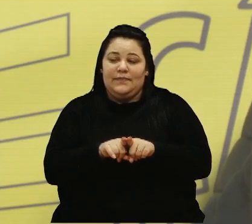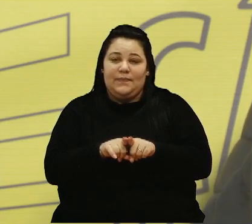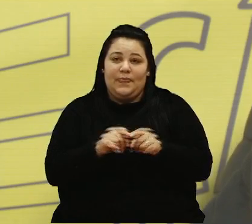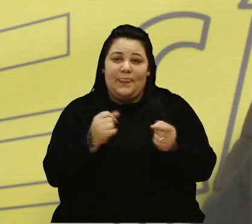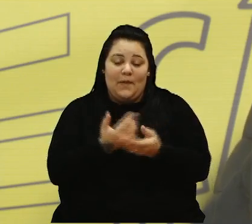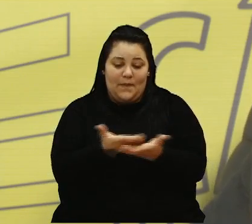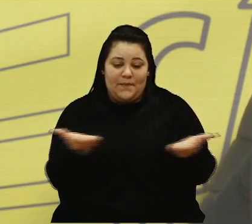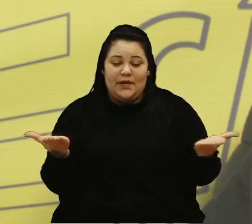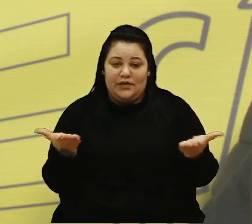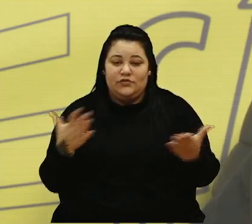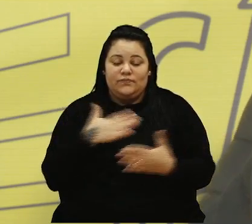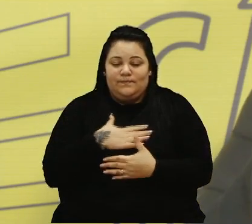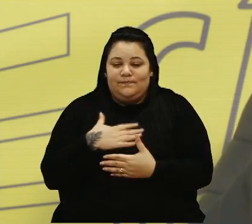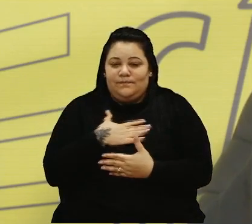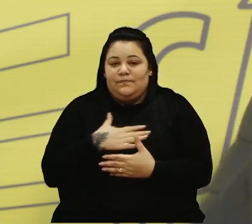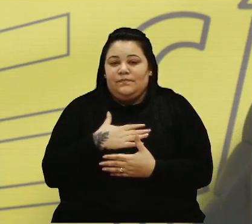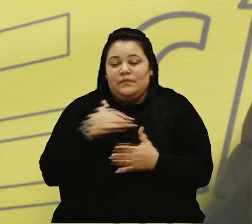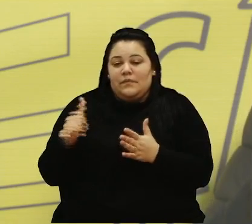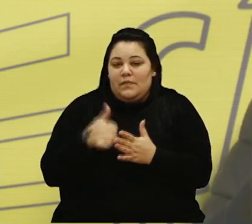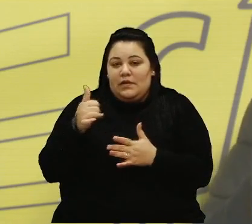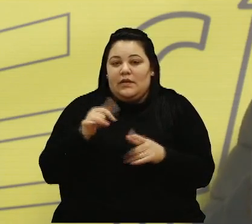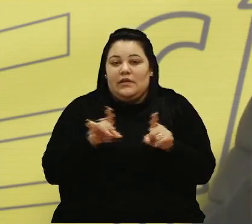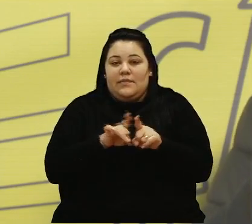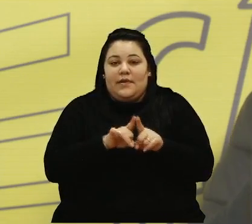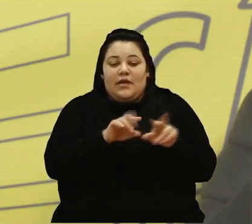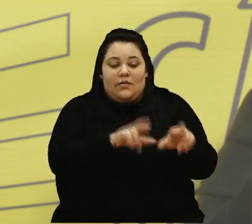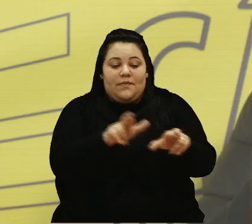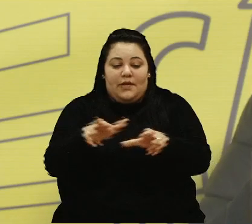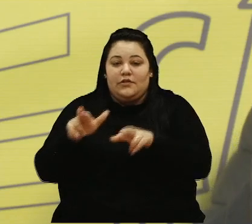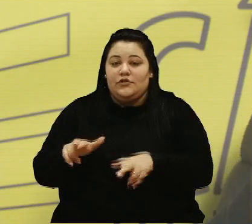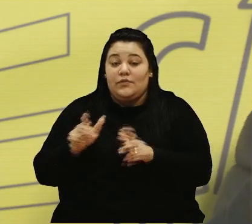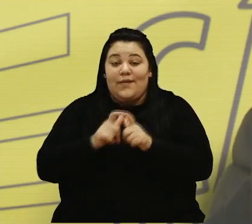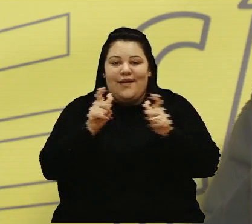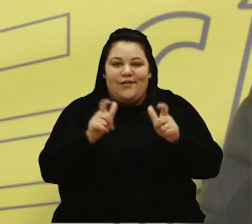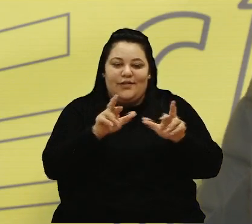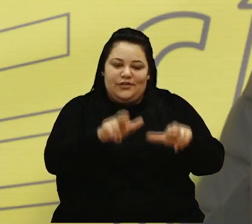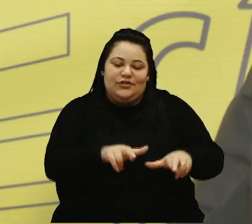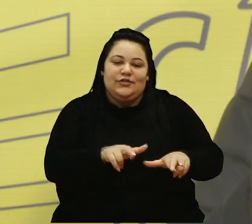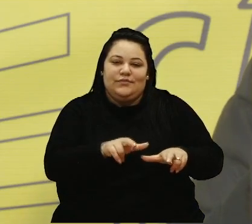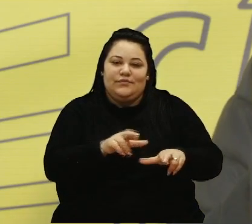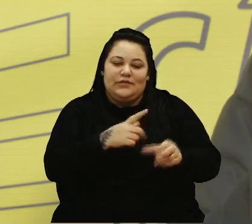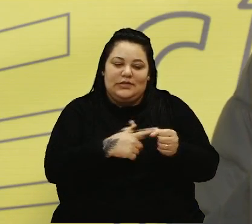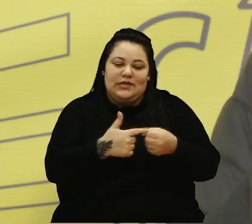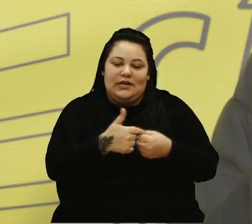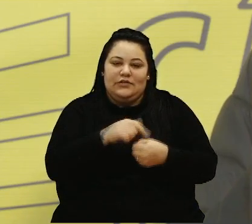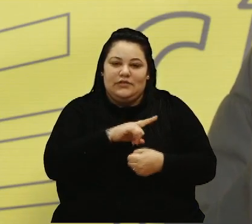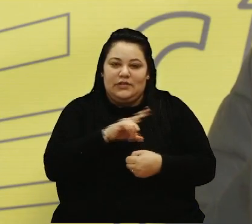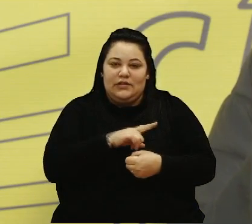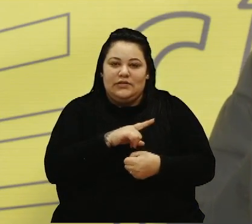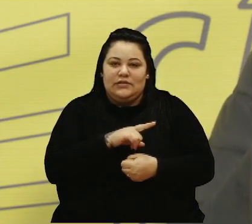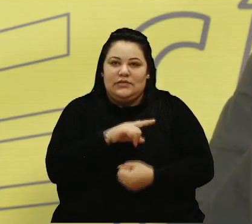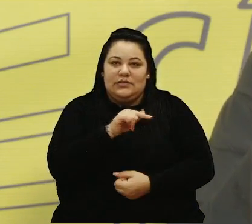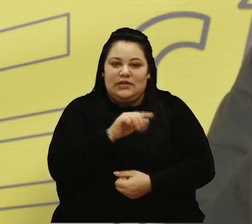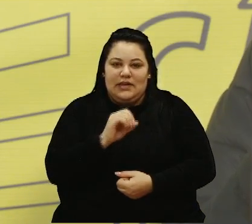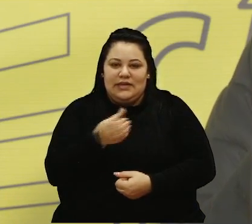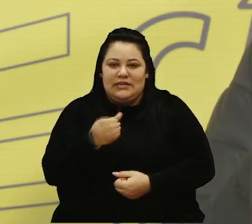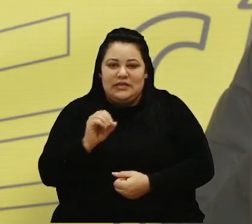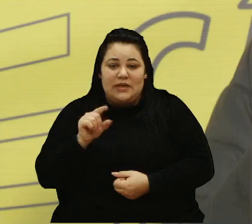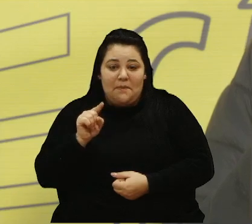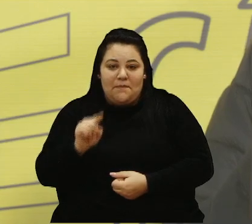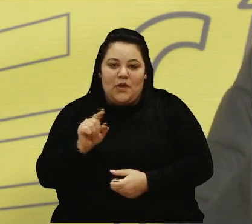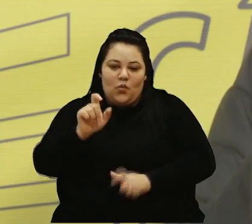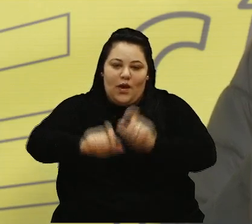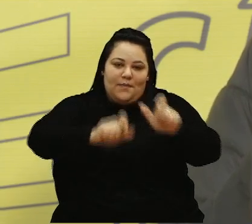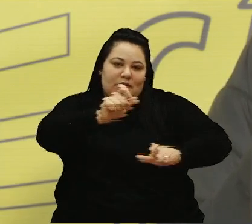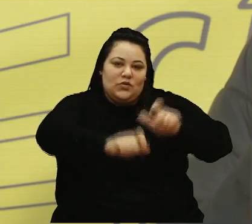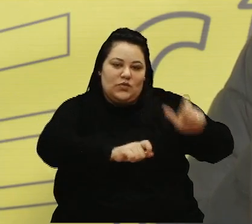ambiente mais agradável, mais viável numa das maiores regiões da cidade, né? A região do Desvio Risso aí tem cerca de 60, 70 mil habitantes, então acho que é